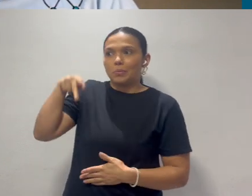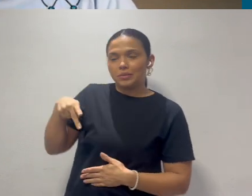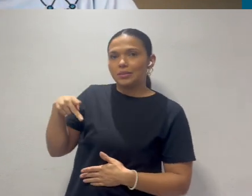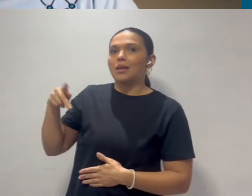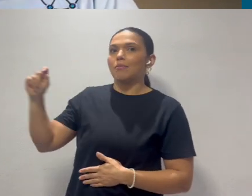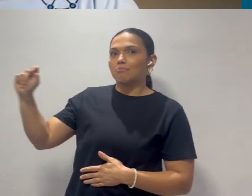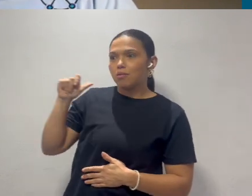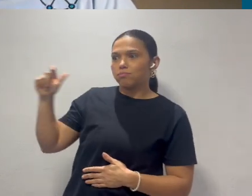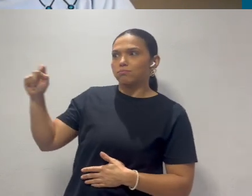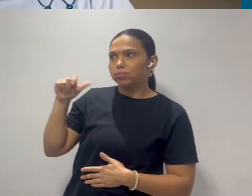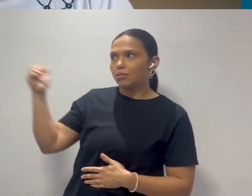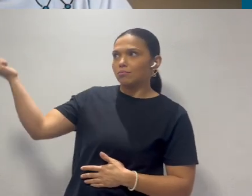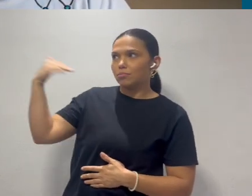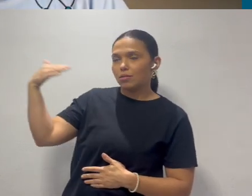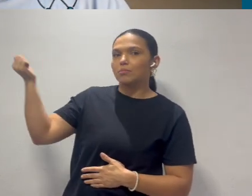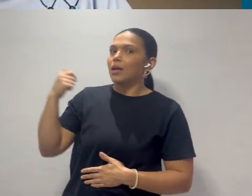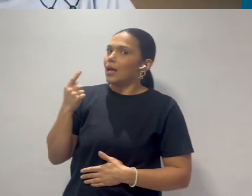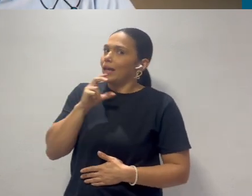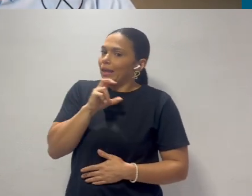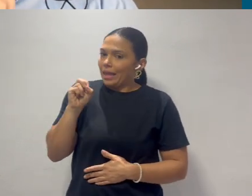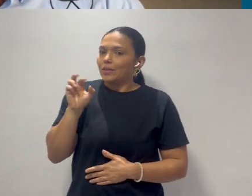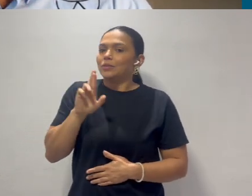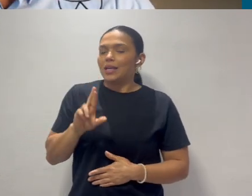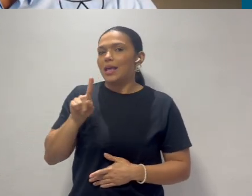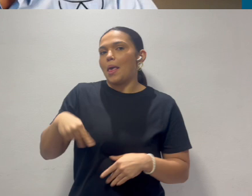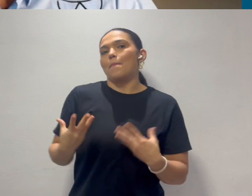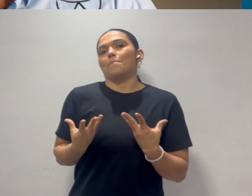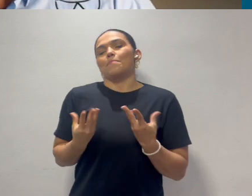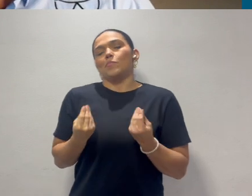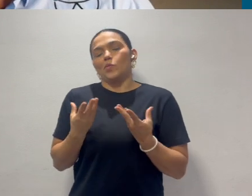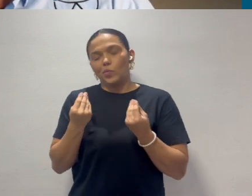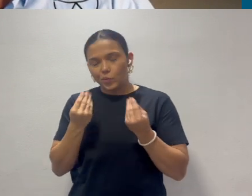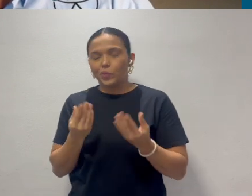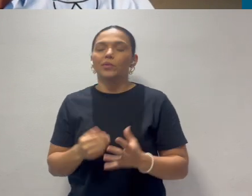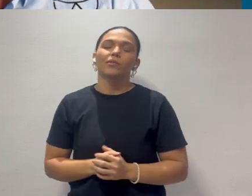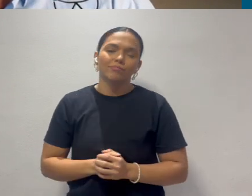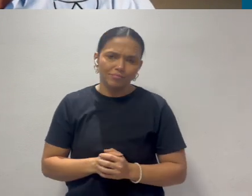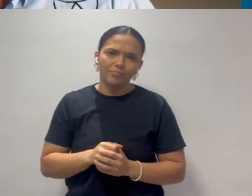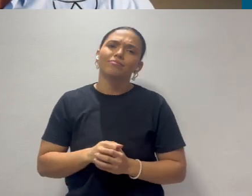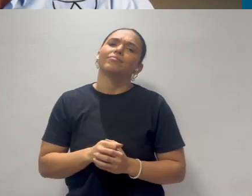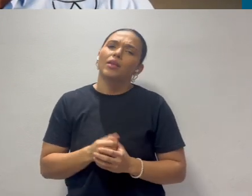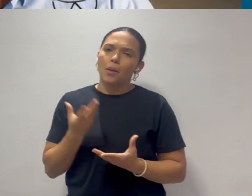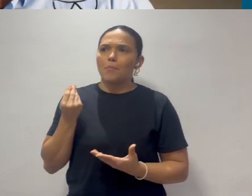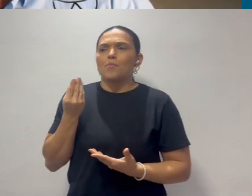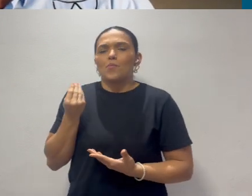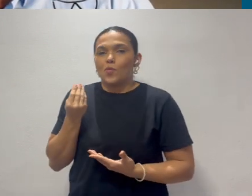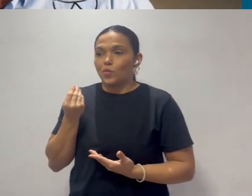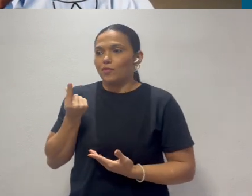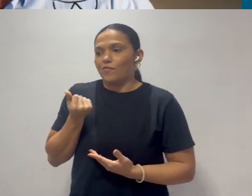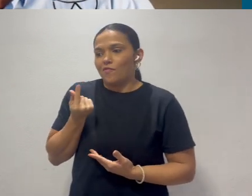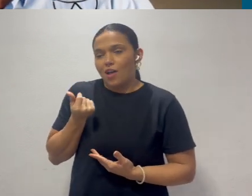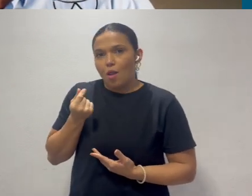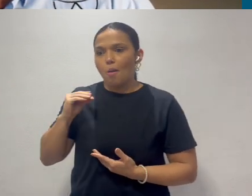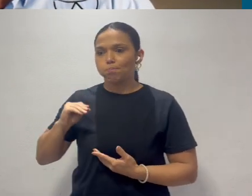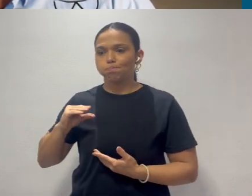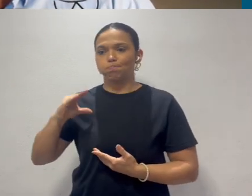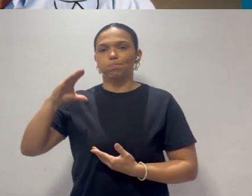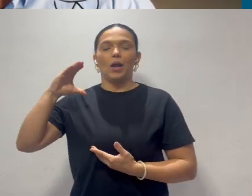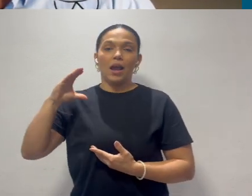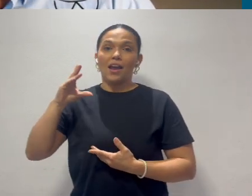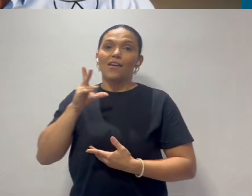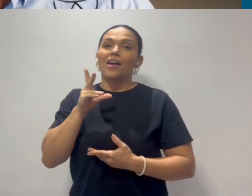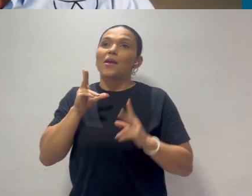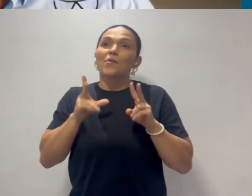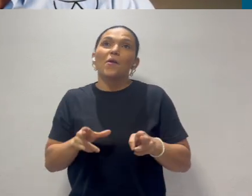né? É um valor muito. Está dando um valor muito grande para ele. Eu falei para ele, você não está fazendo uma